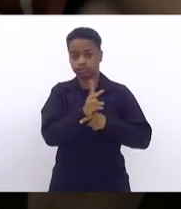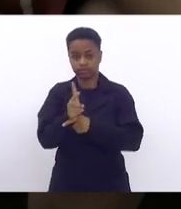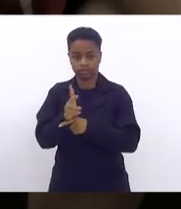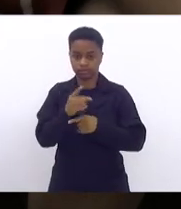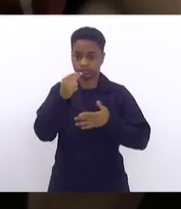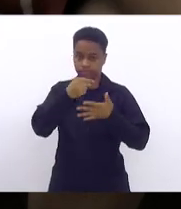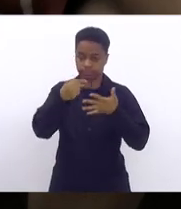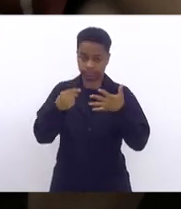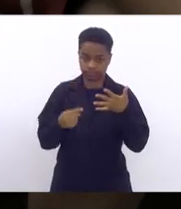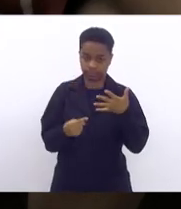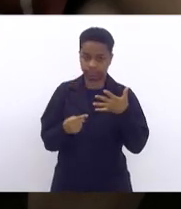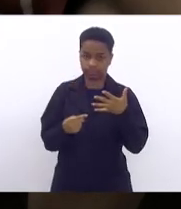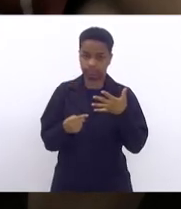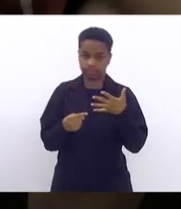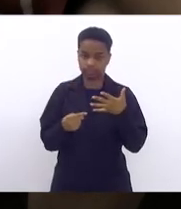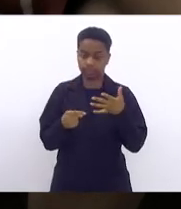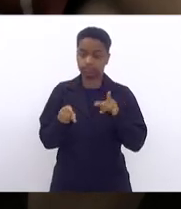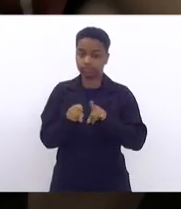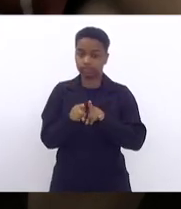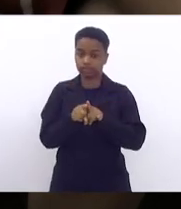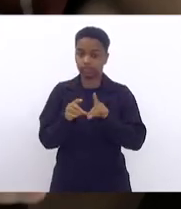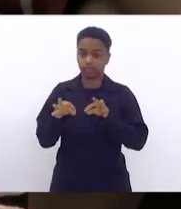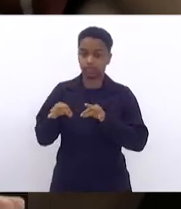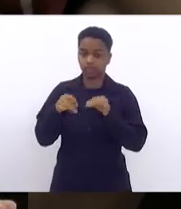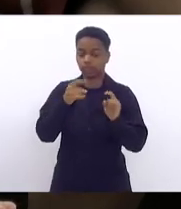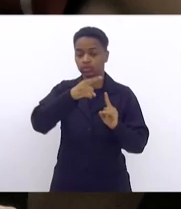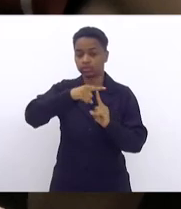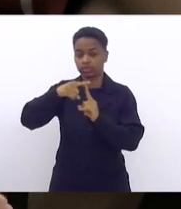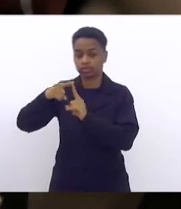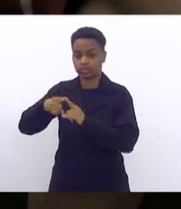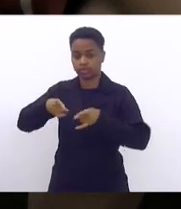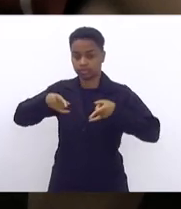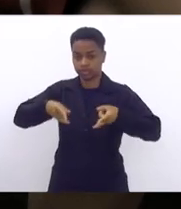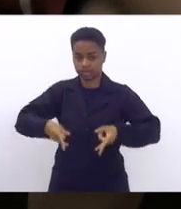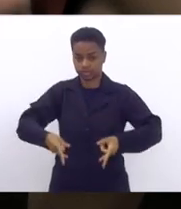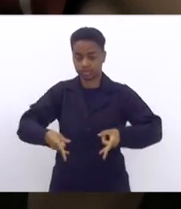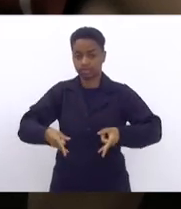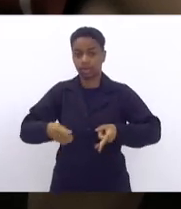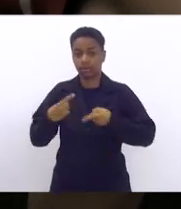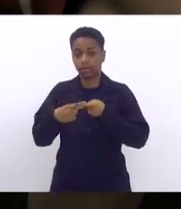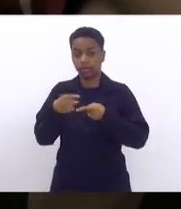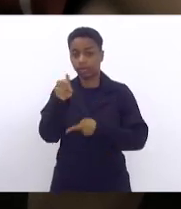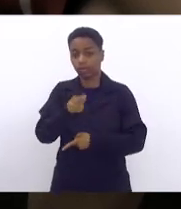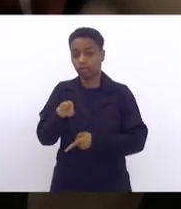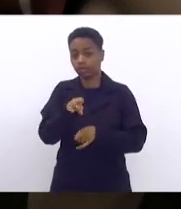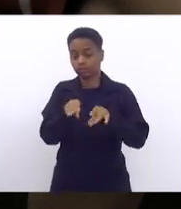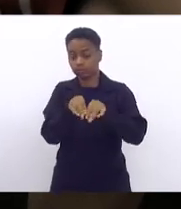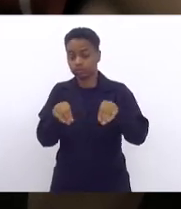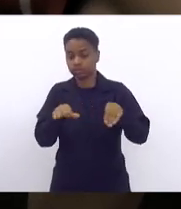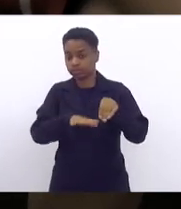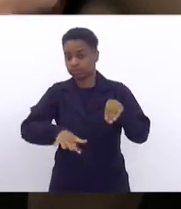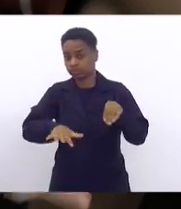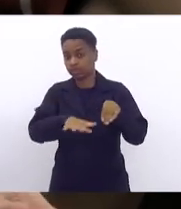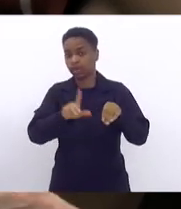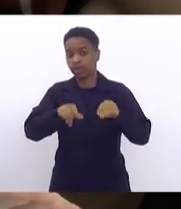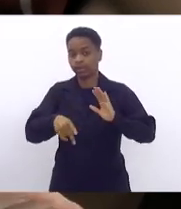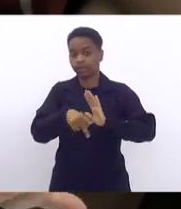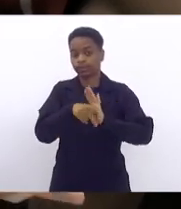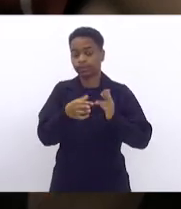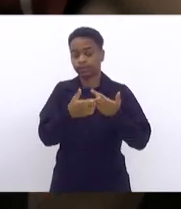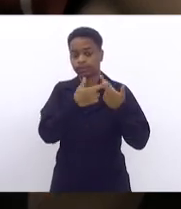etc., de todos os tipos de cemitério, até porque o uso do solo é